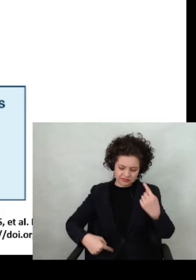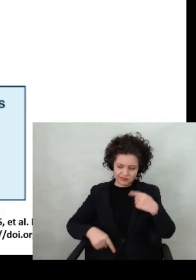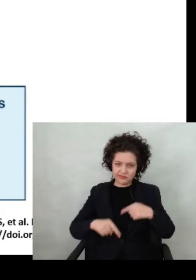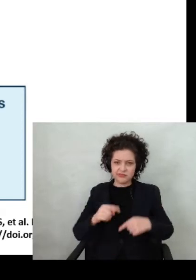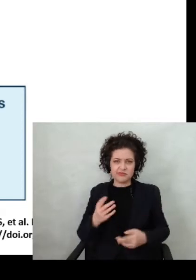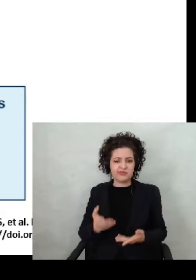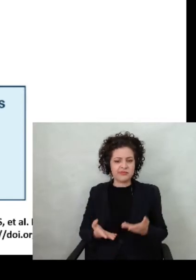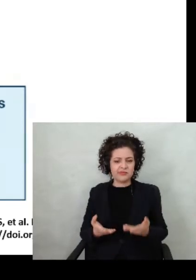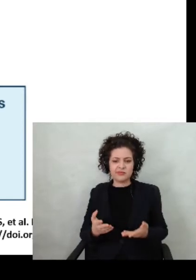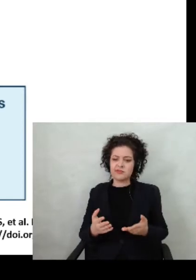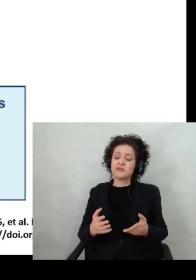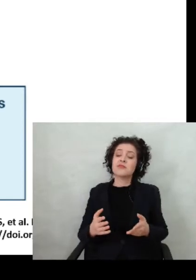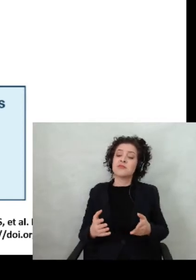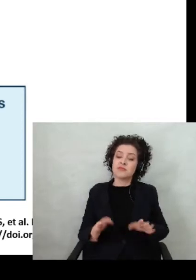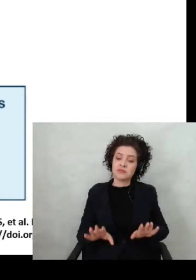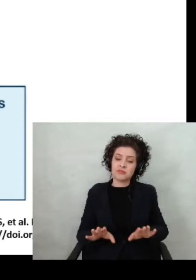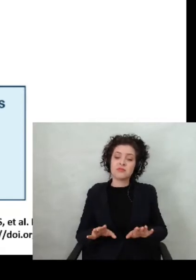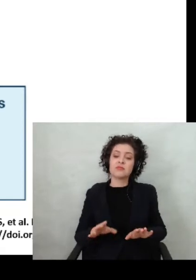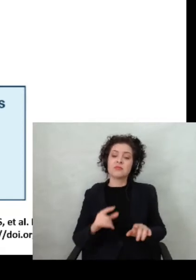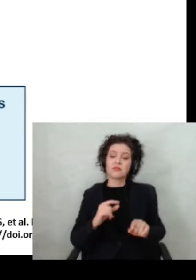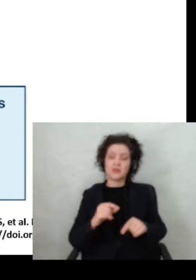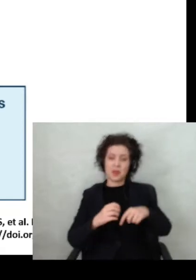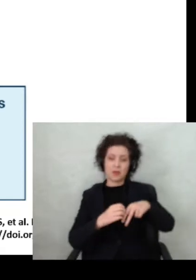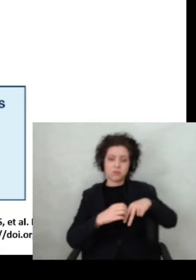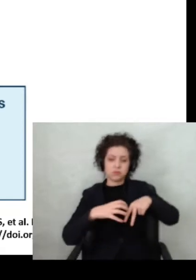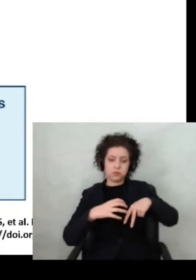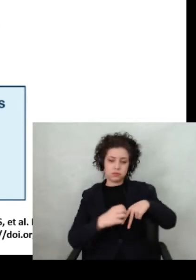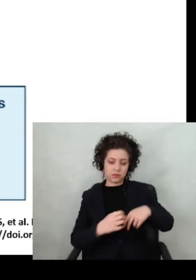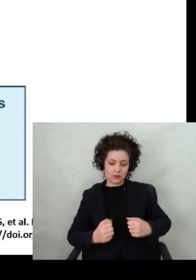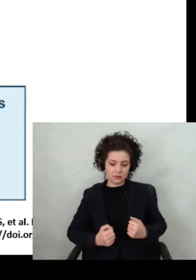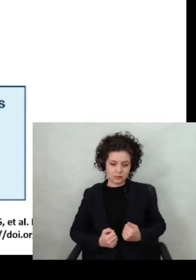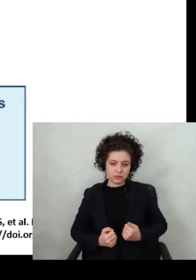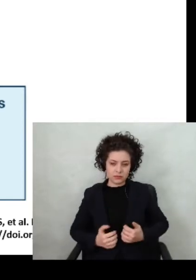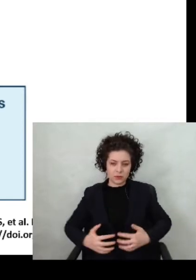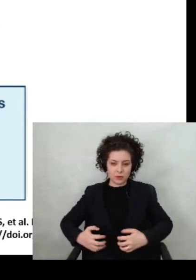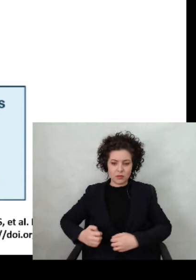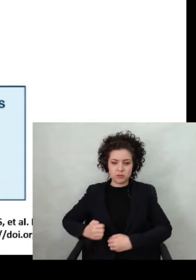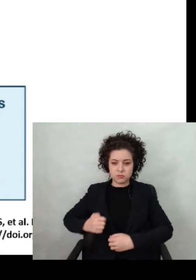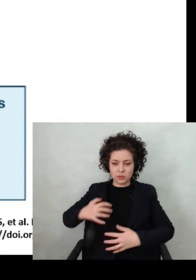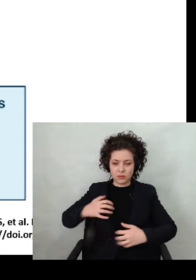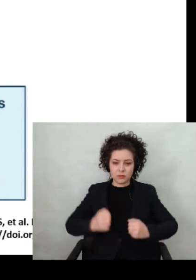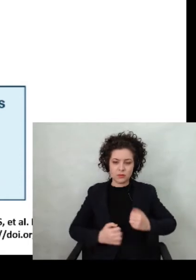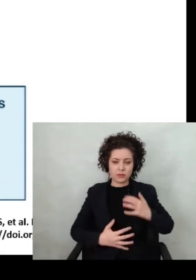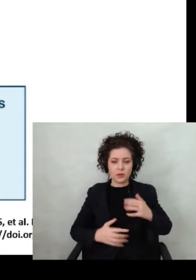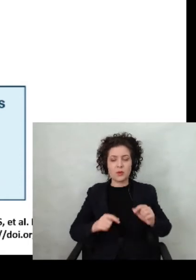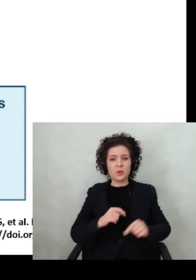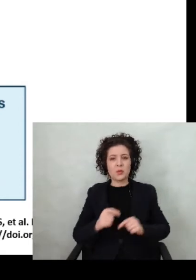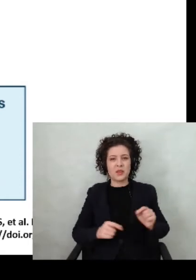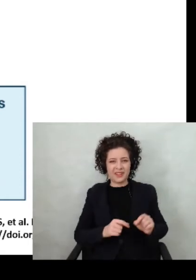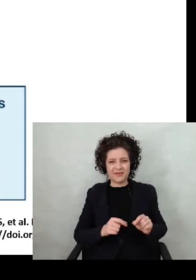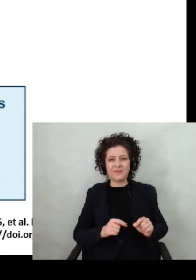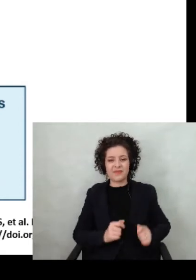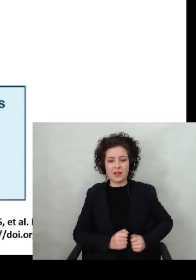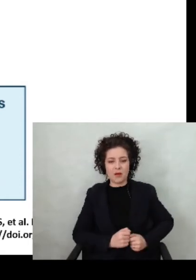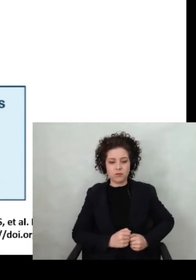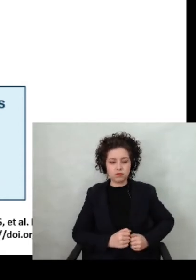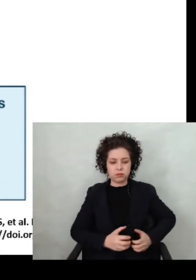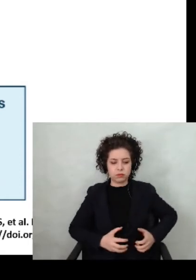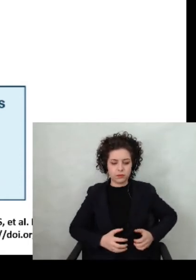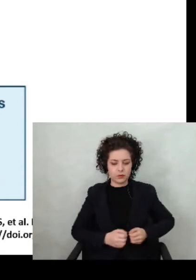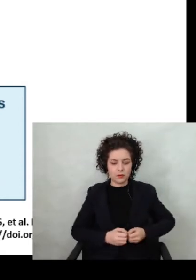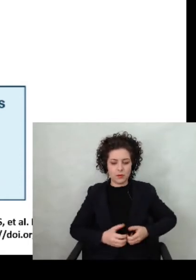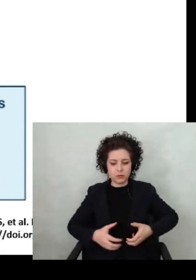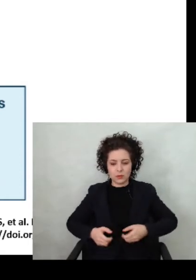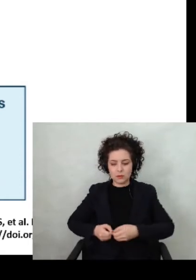situação trombogênica. Existe claramente uma ativação de células endoteliais, ativação de plaquetas,